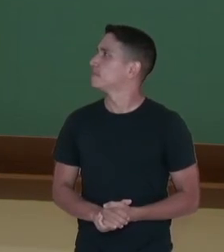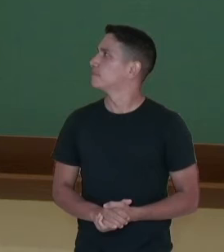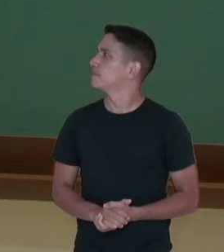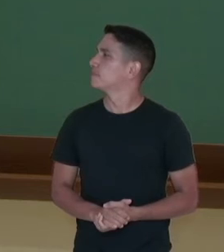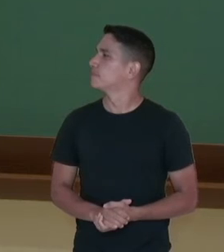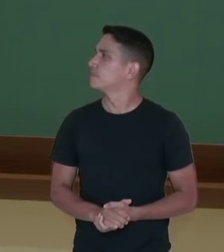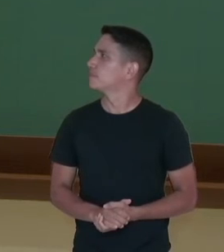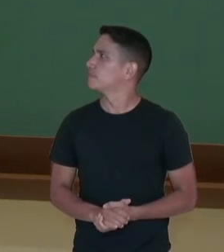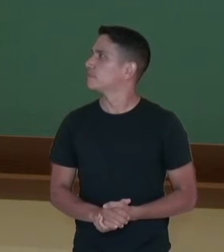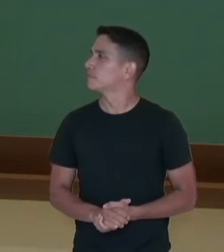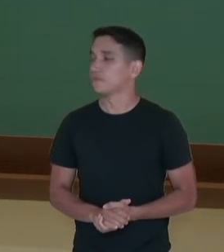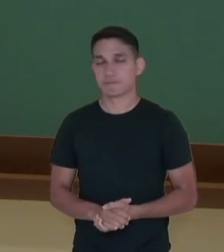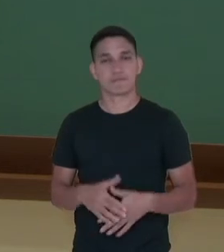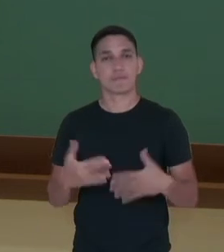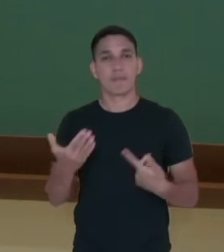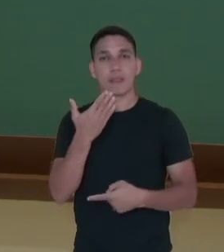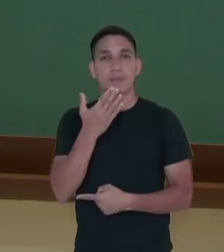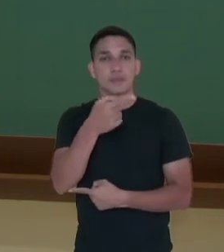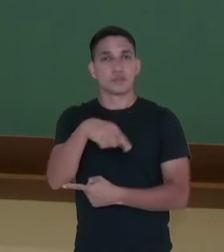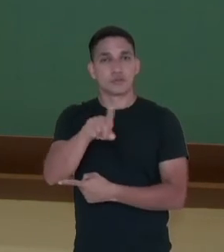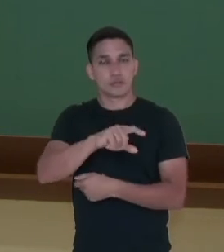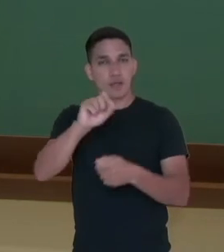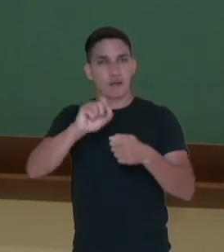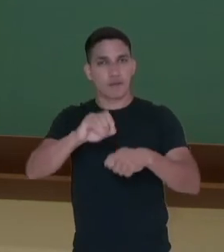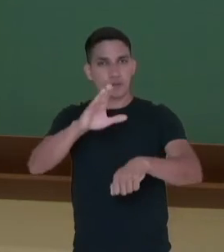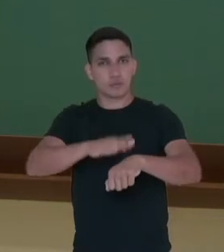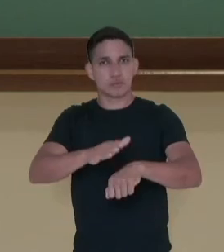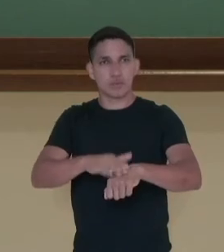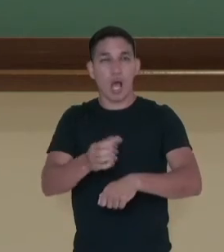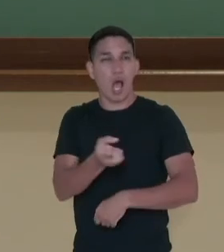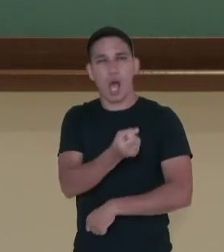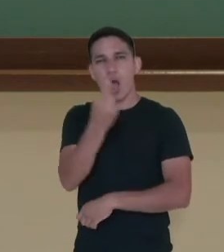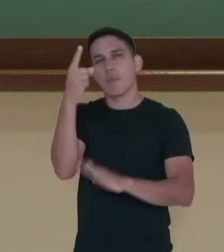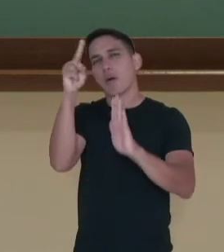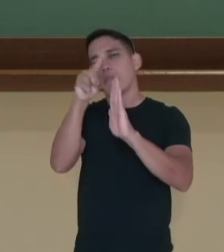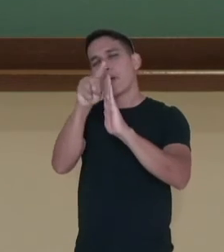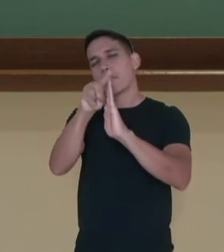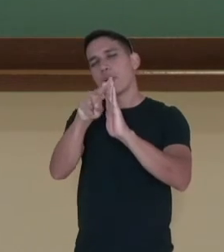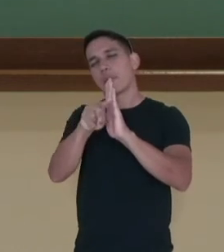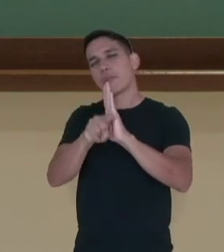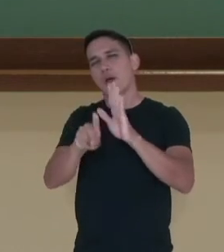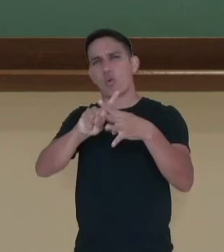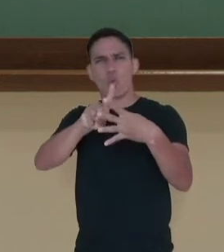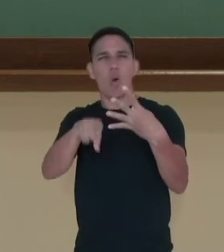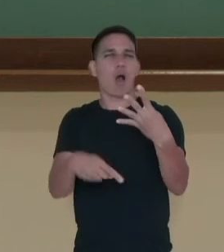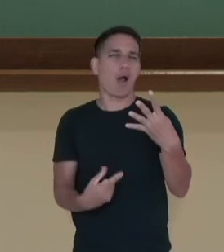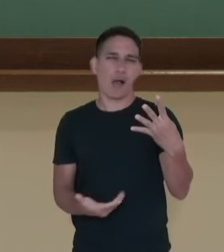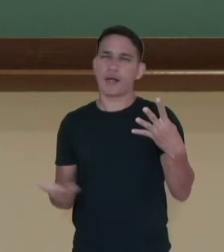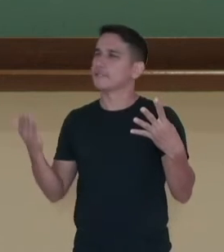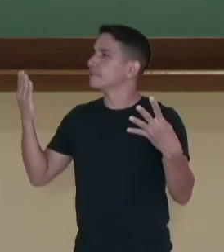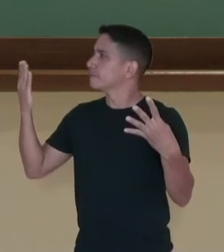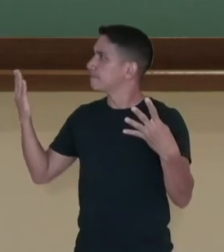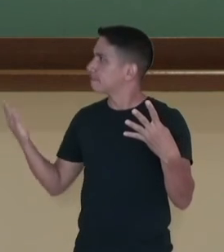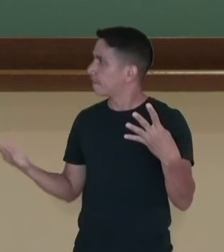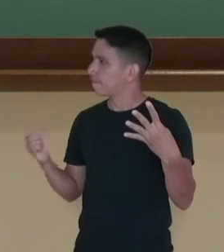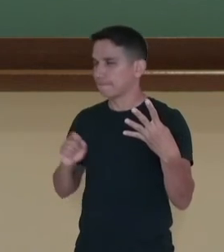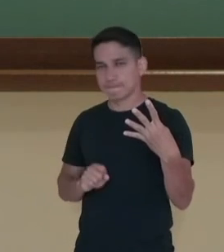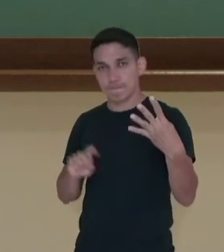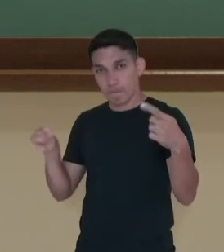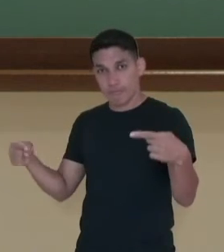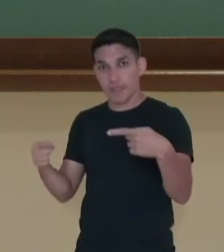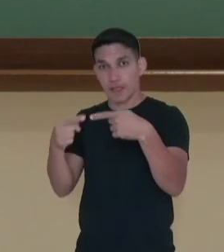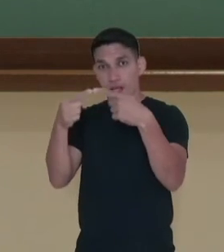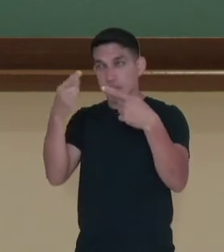nas perguntas abaixo. Ou seja, vocês têm aqui alguns questionamentos, 4 questionamentos aí. Com base